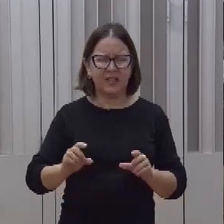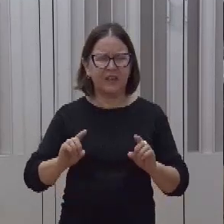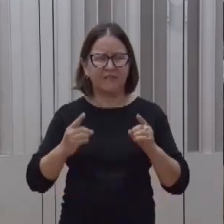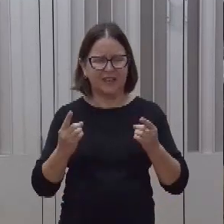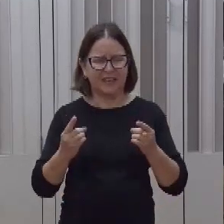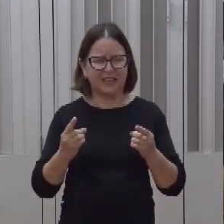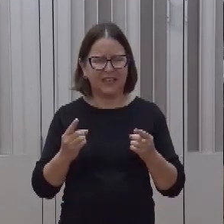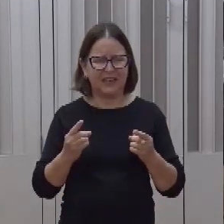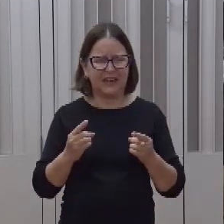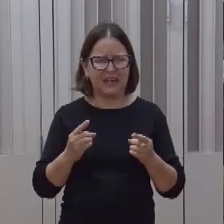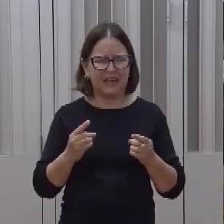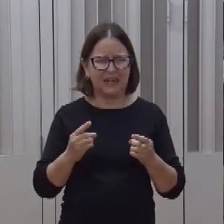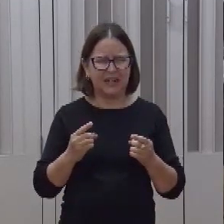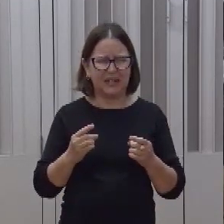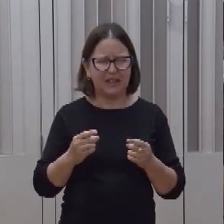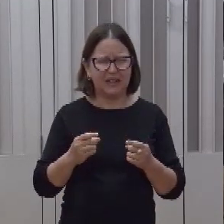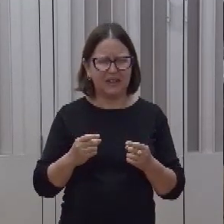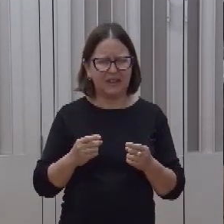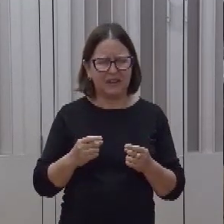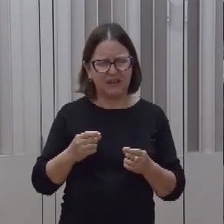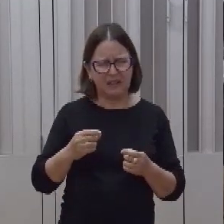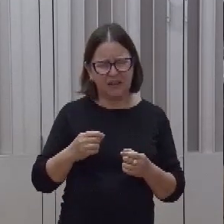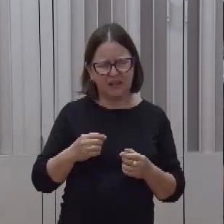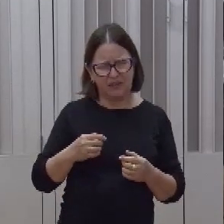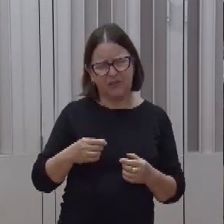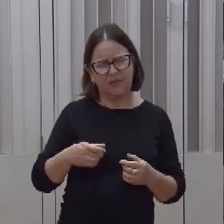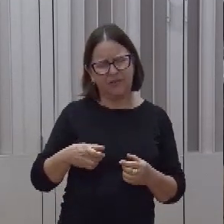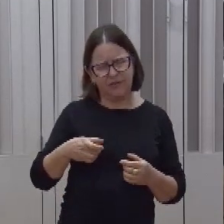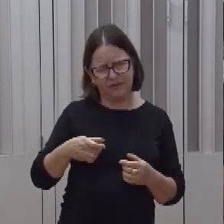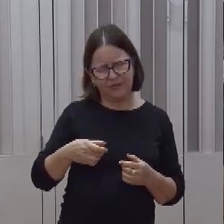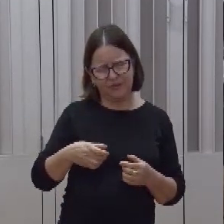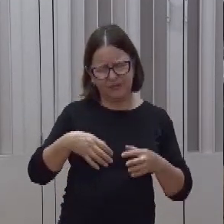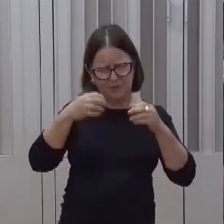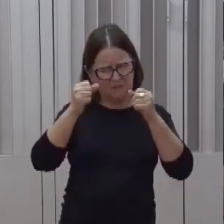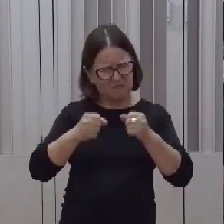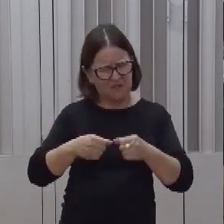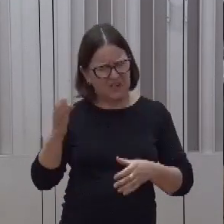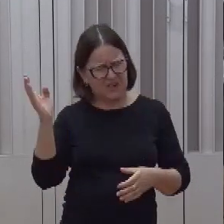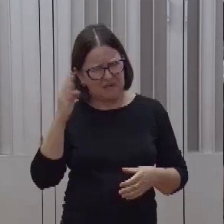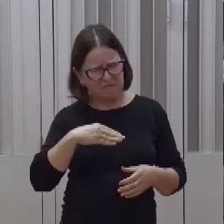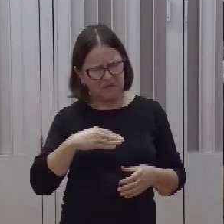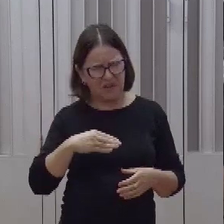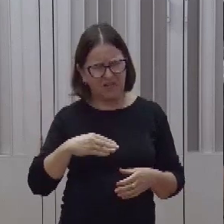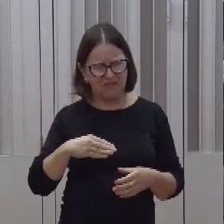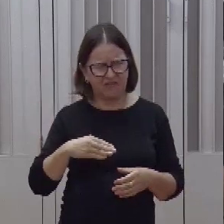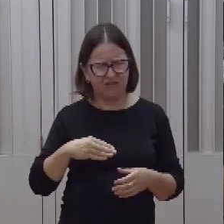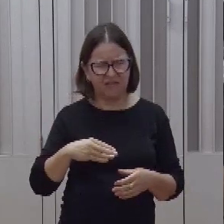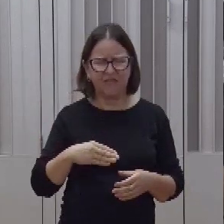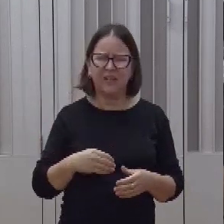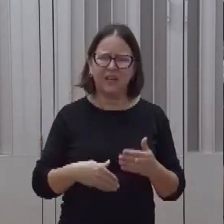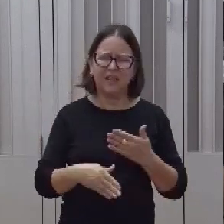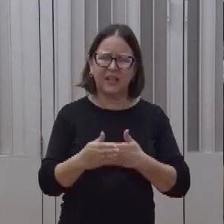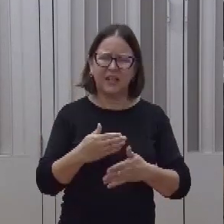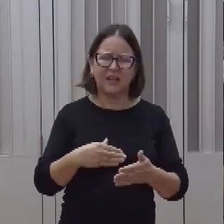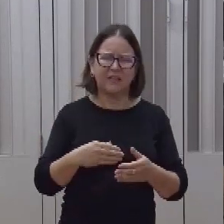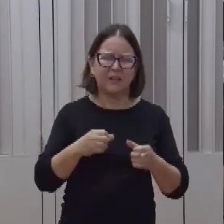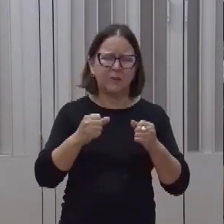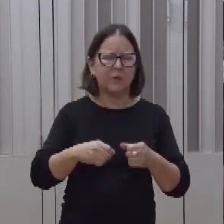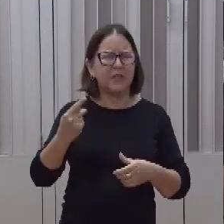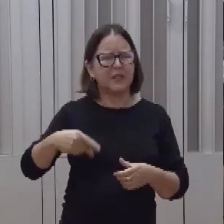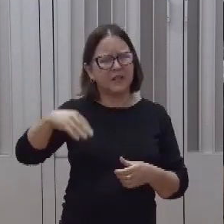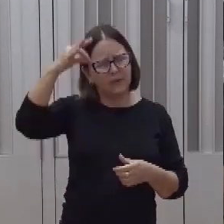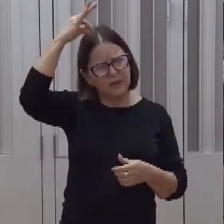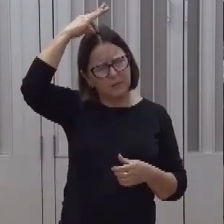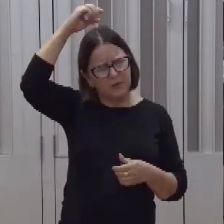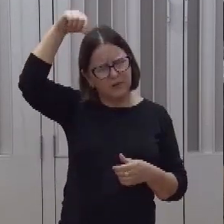espírito, sem medo e sem altivez. Pai, santifica as nossas